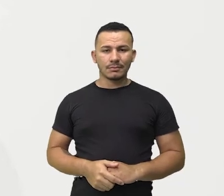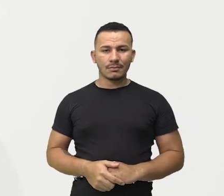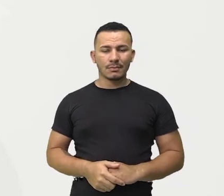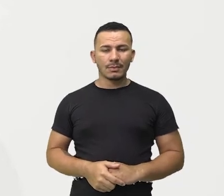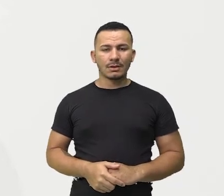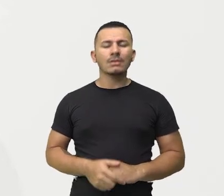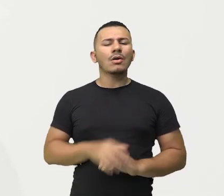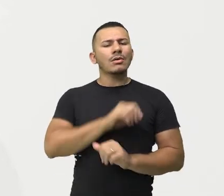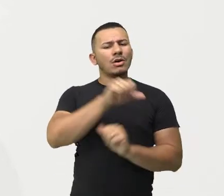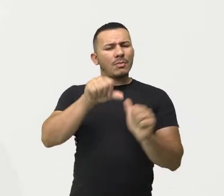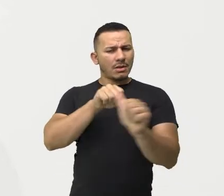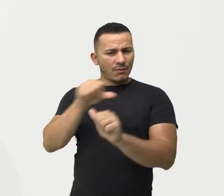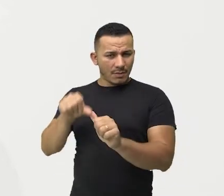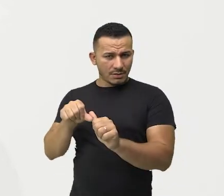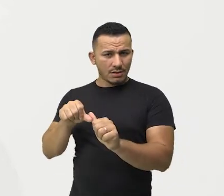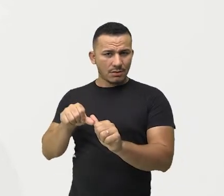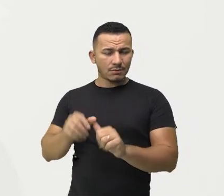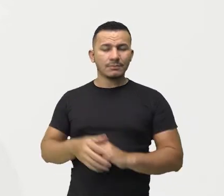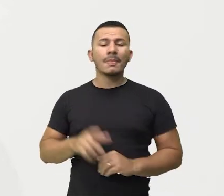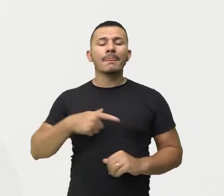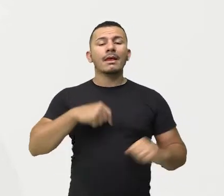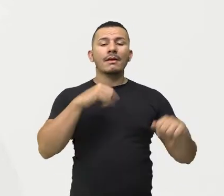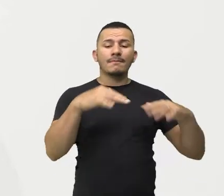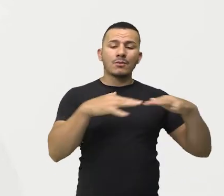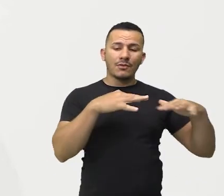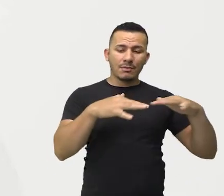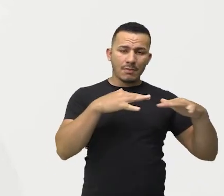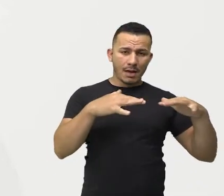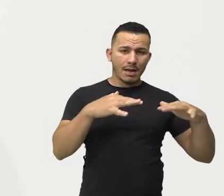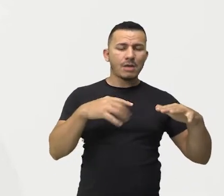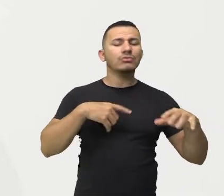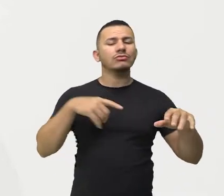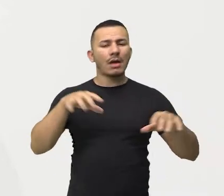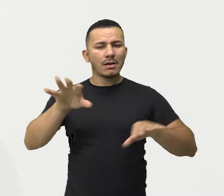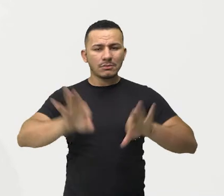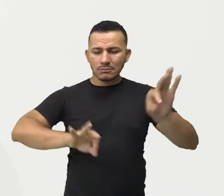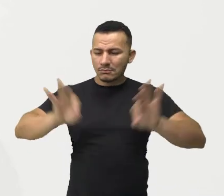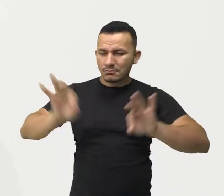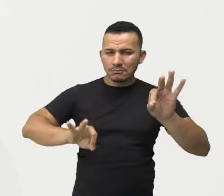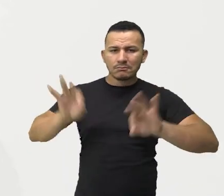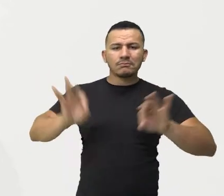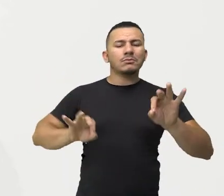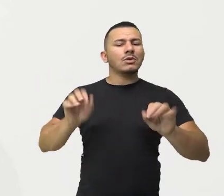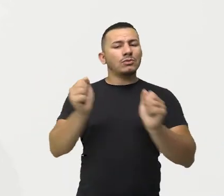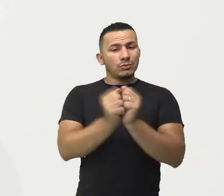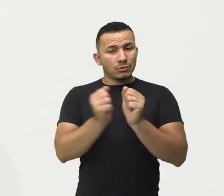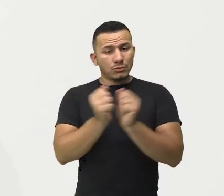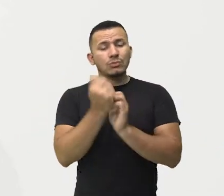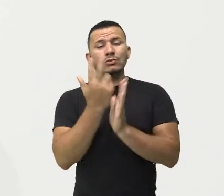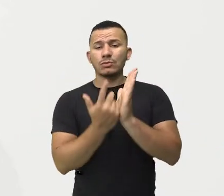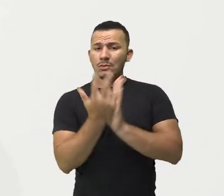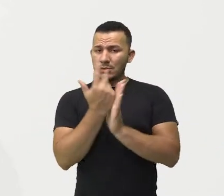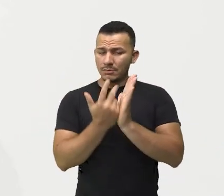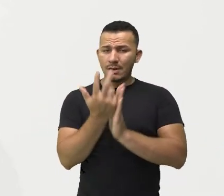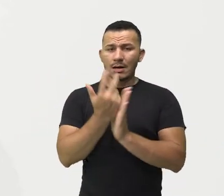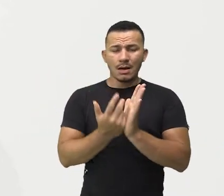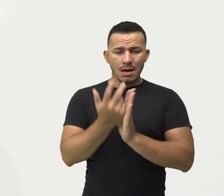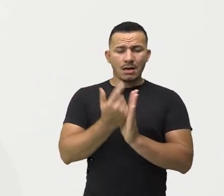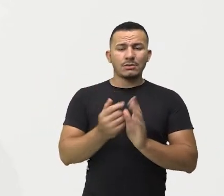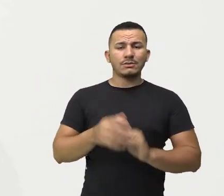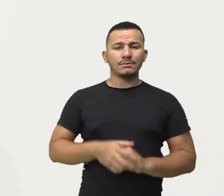bem, o que é uma transformação geométrica? Então, são movimentos que nós vamos fazer nas figuras, beleza?